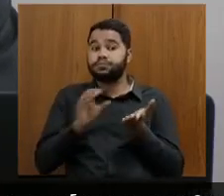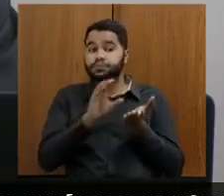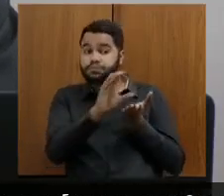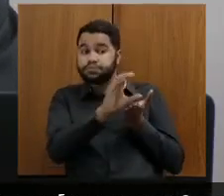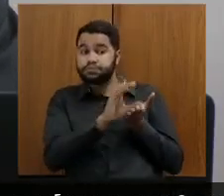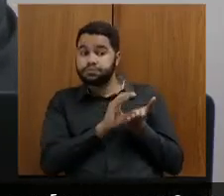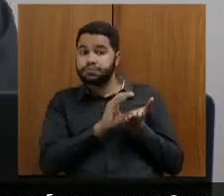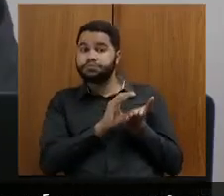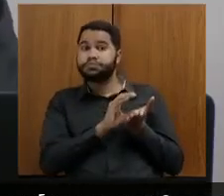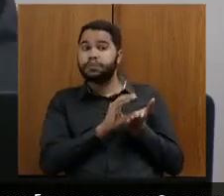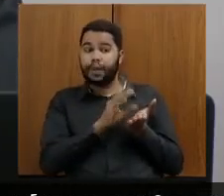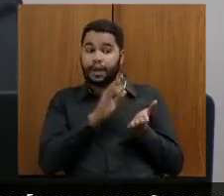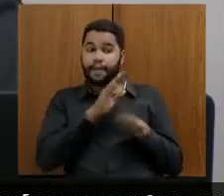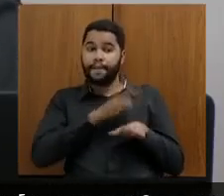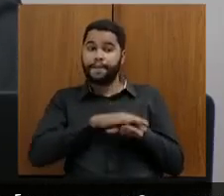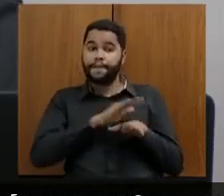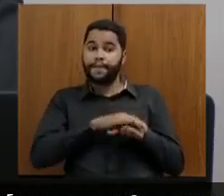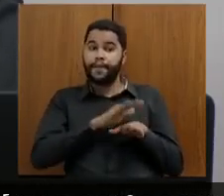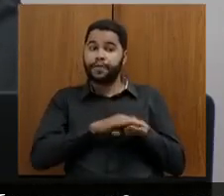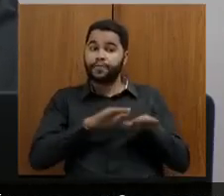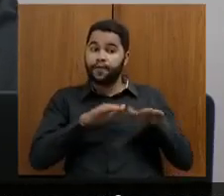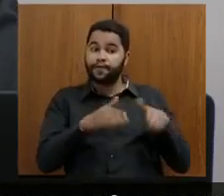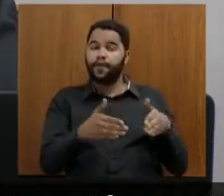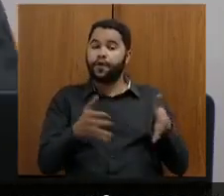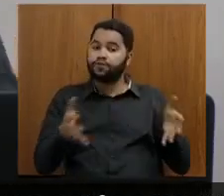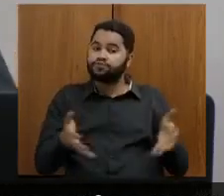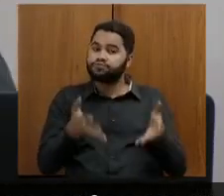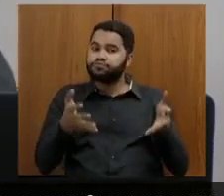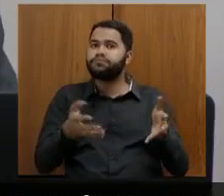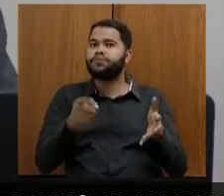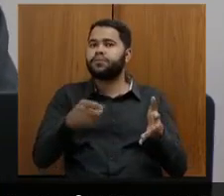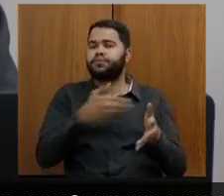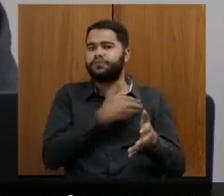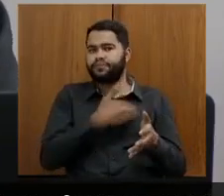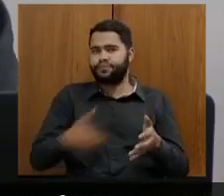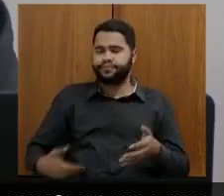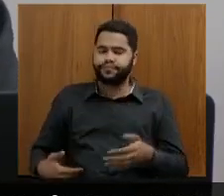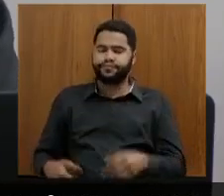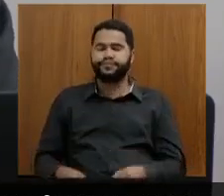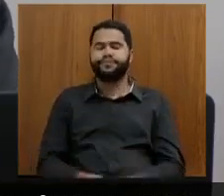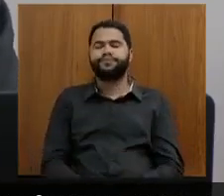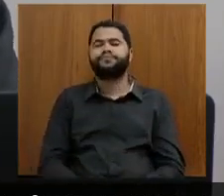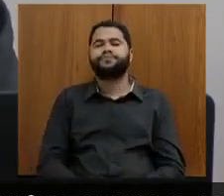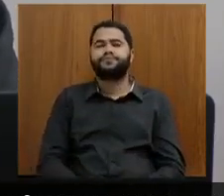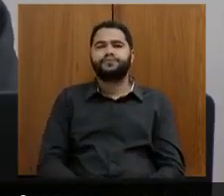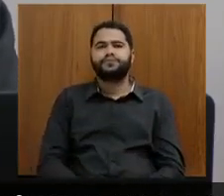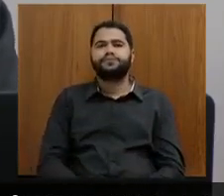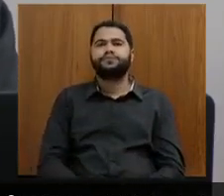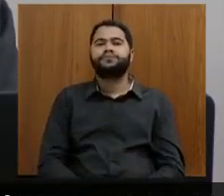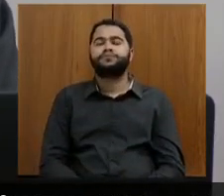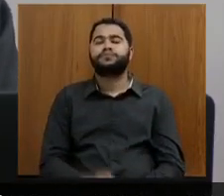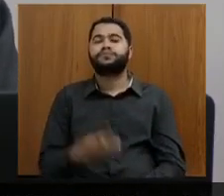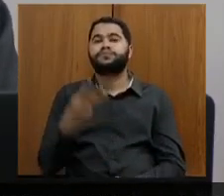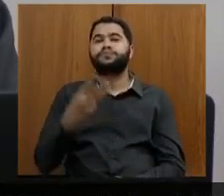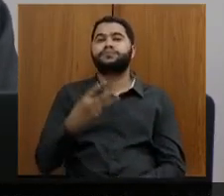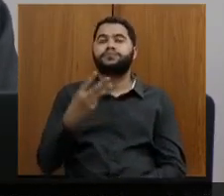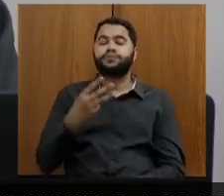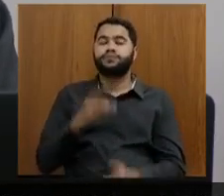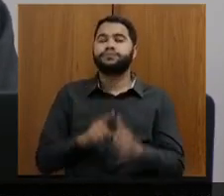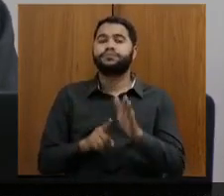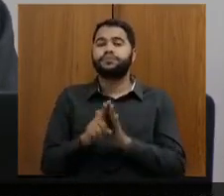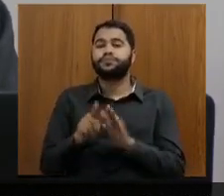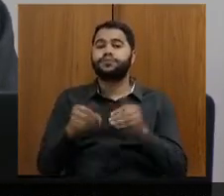de investimento destinado pelo governo do estado e a terceira pergunta